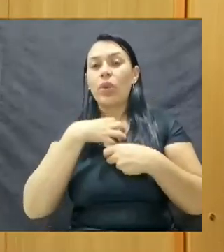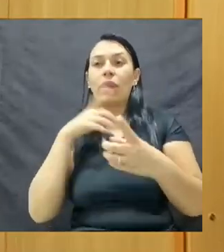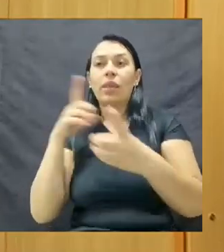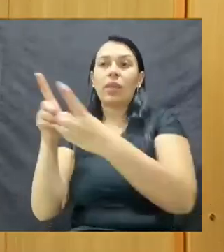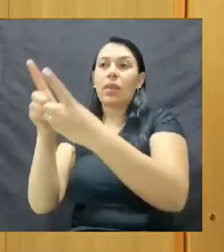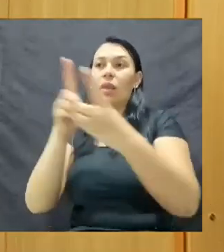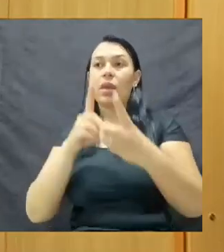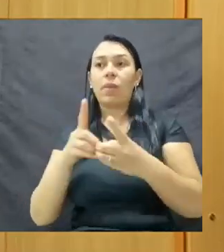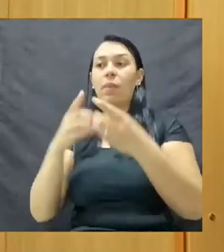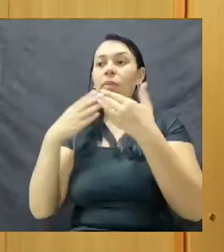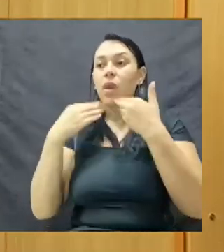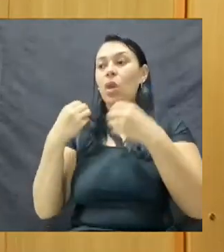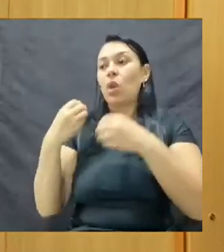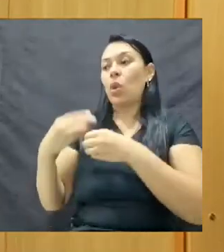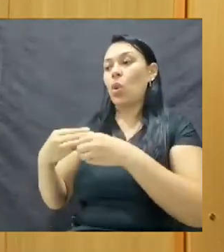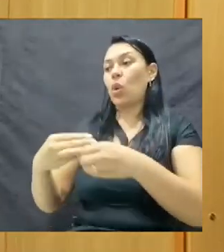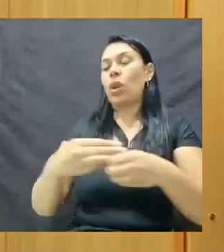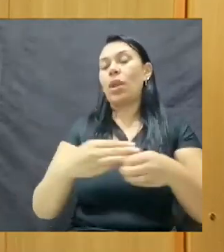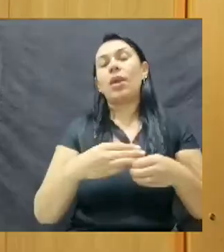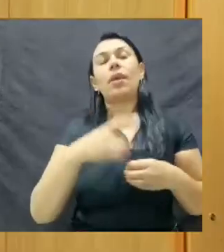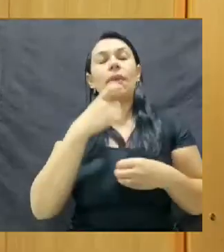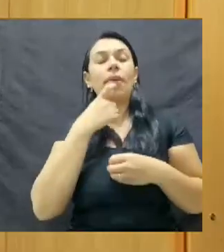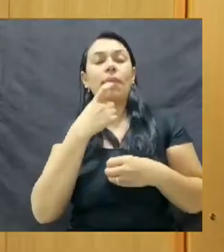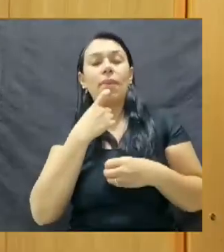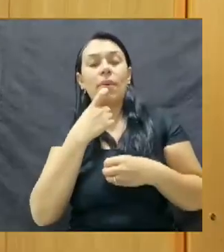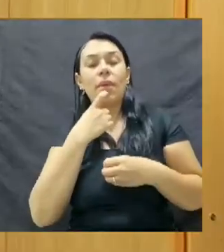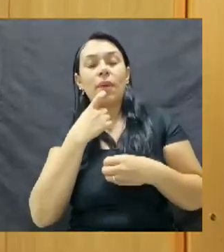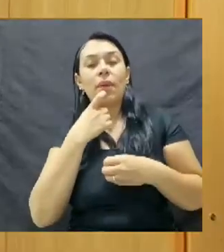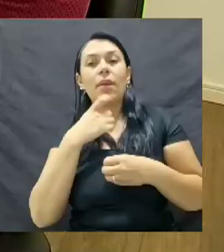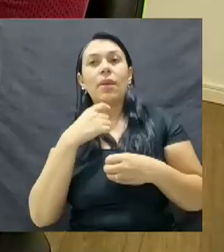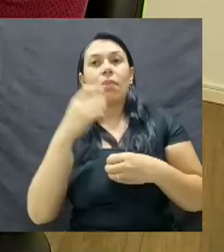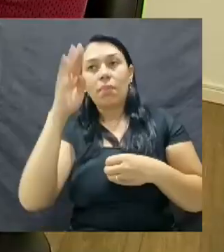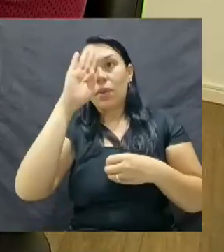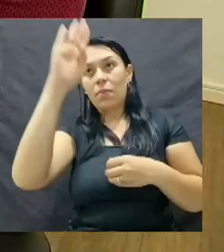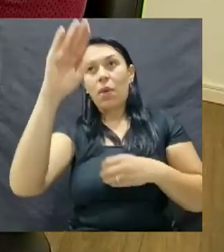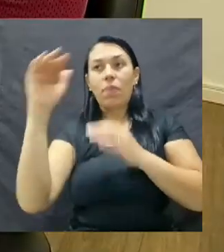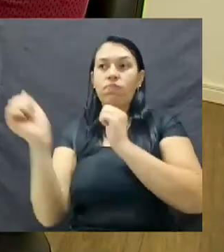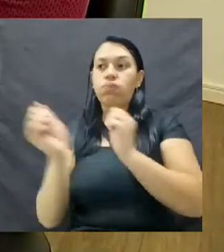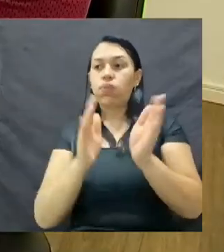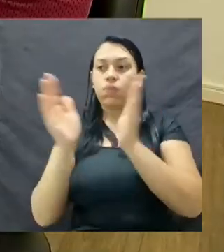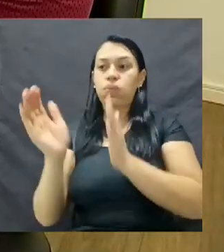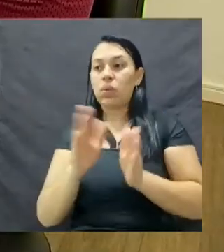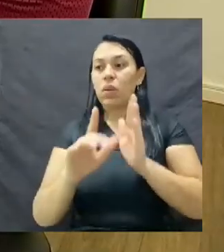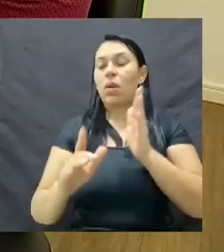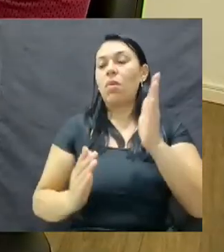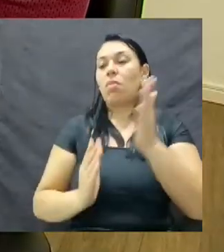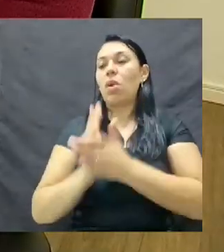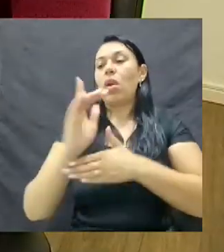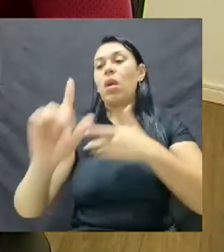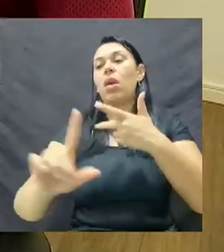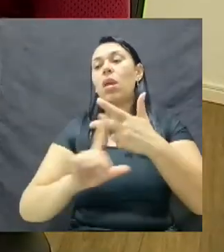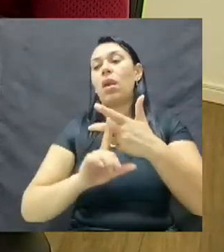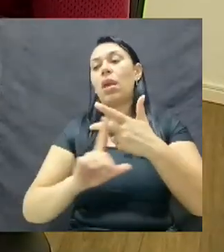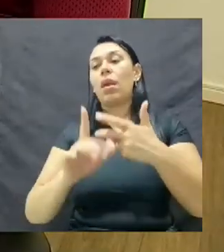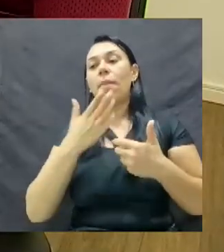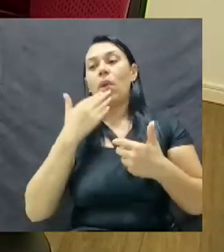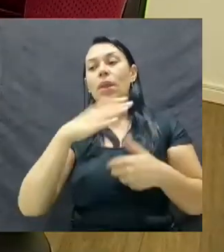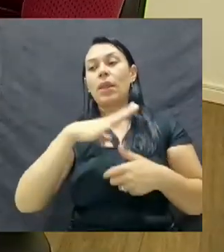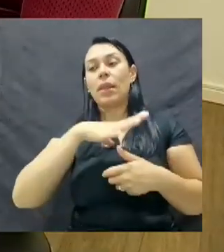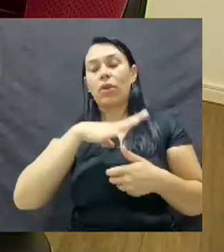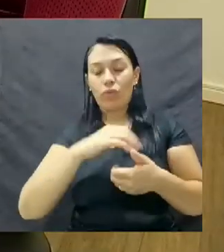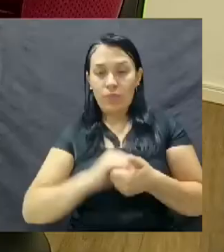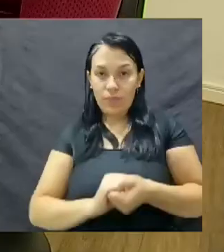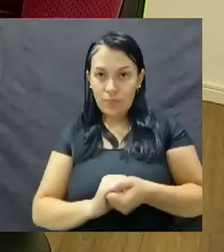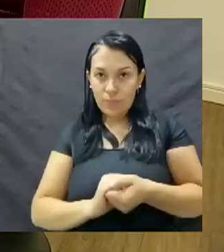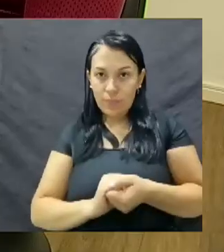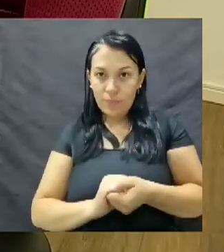e principalmente aí, sabe, produzindo e aprovando leis aí que melhoram a nossa cidade. Rona, para